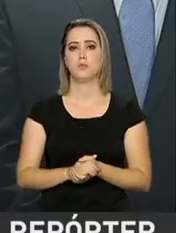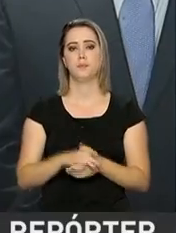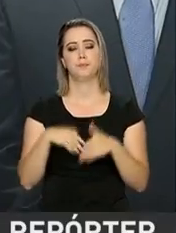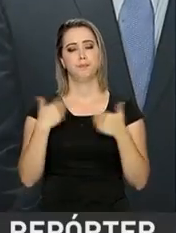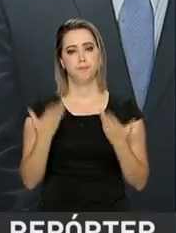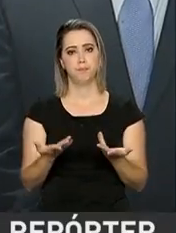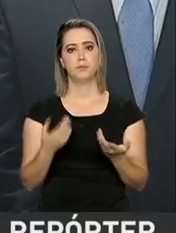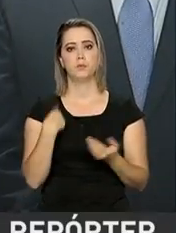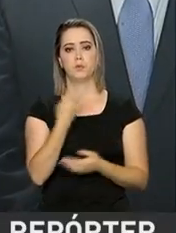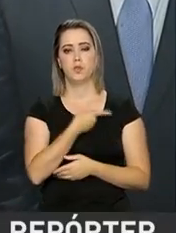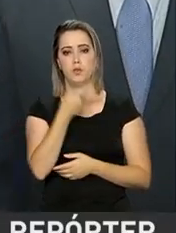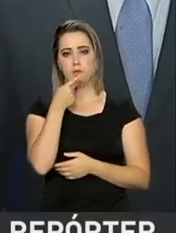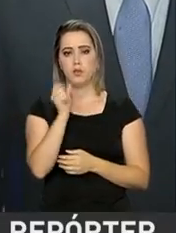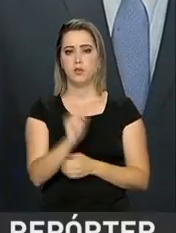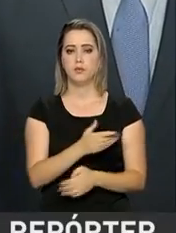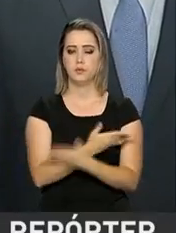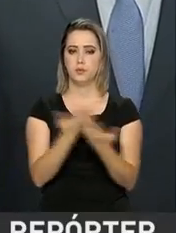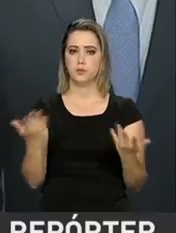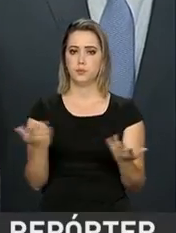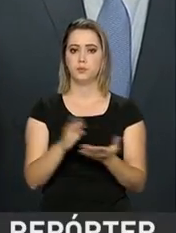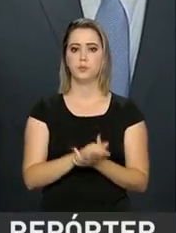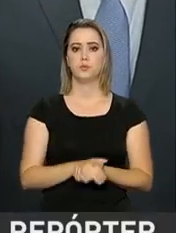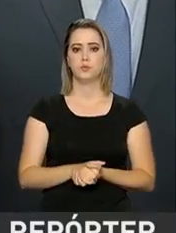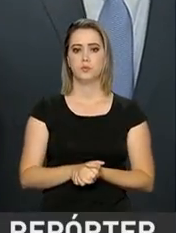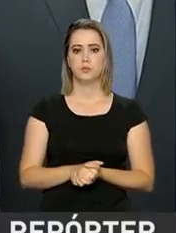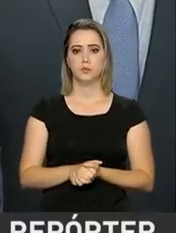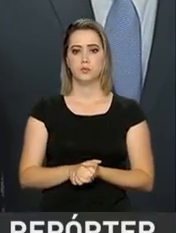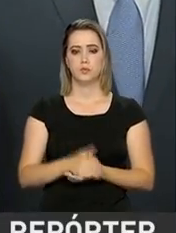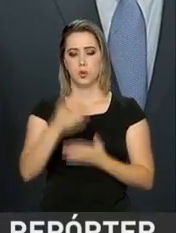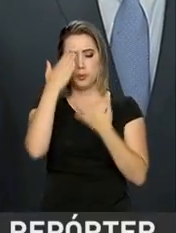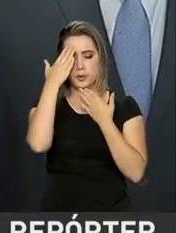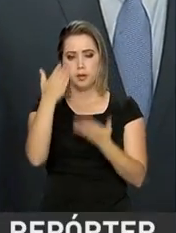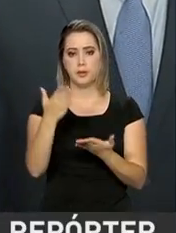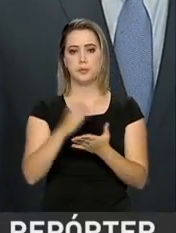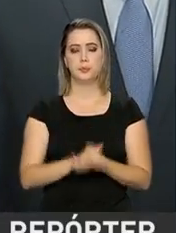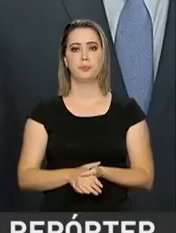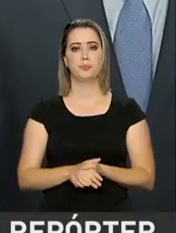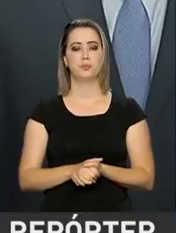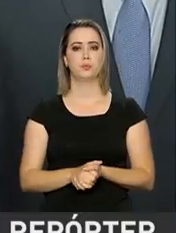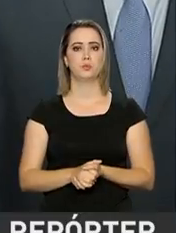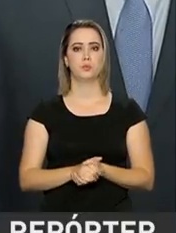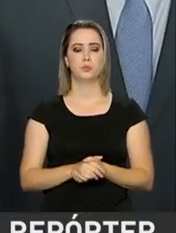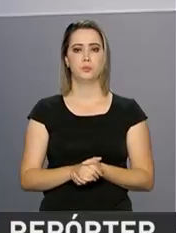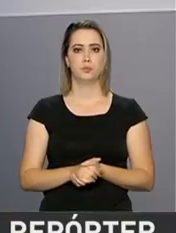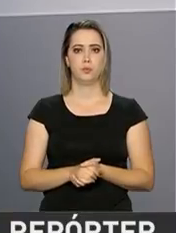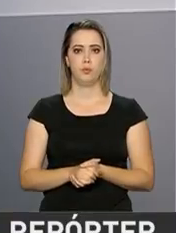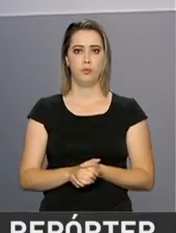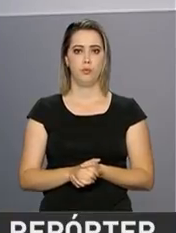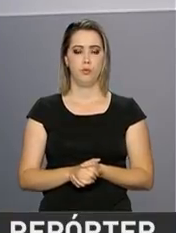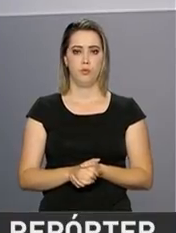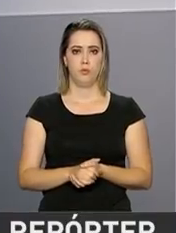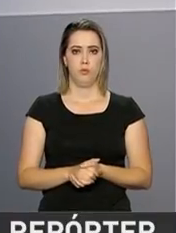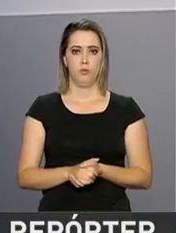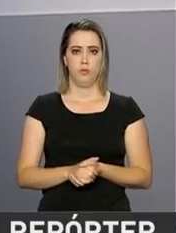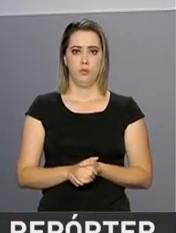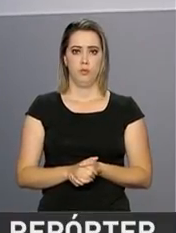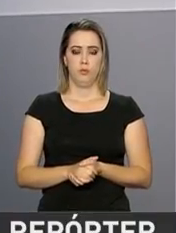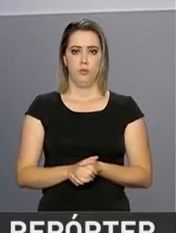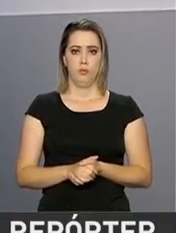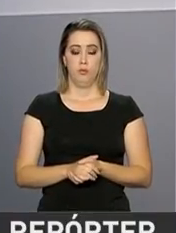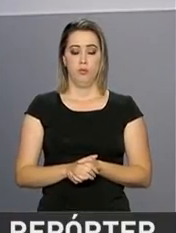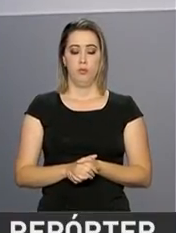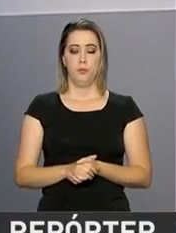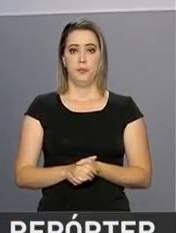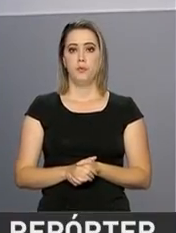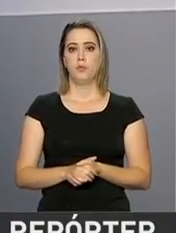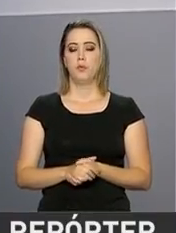isso que nós tínhamos a dizer os senhores e senhoras e muitíssimo obrigado pela atenção a clonagem